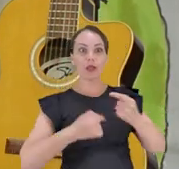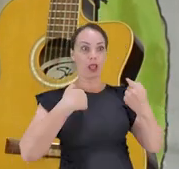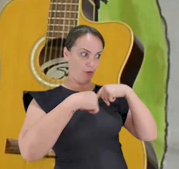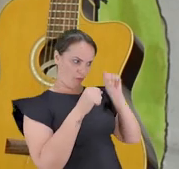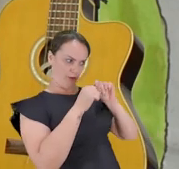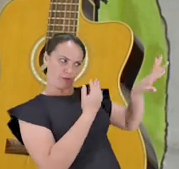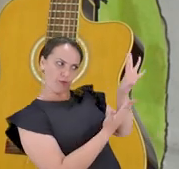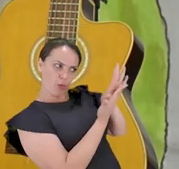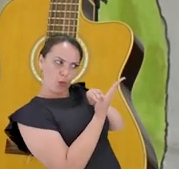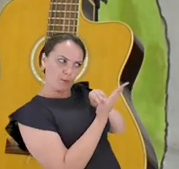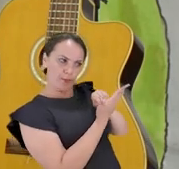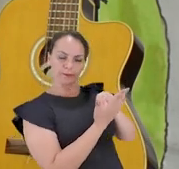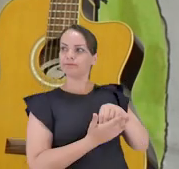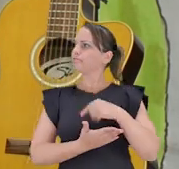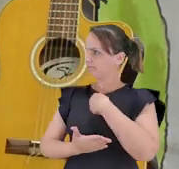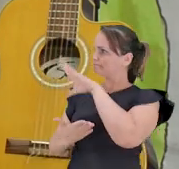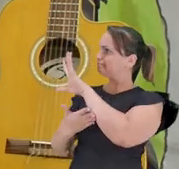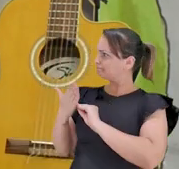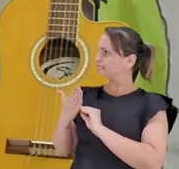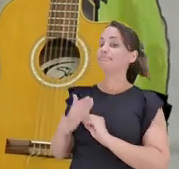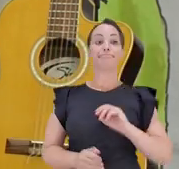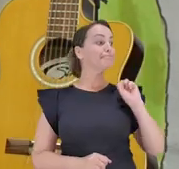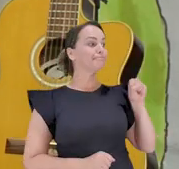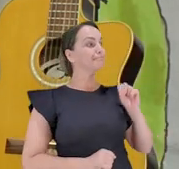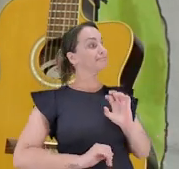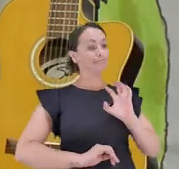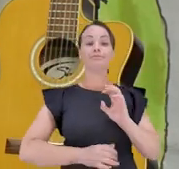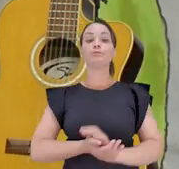você repete. Eu faço, você repete. Isso, assim.